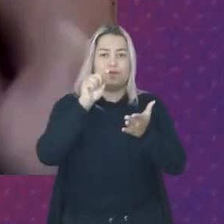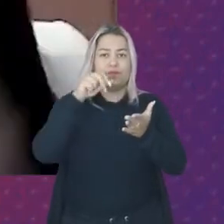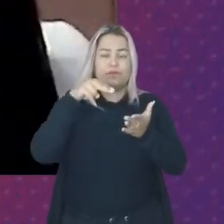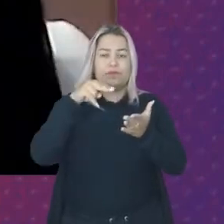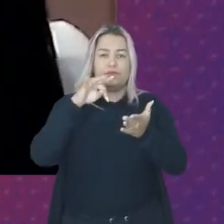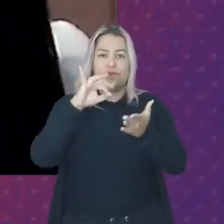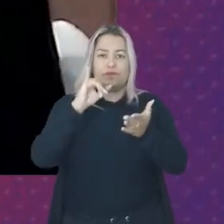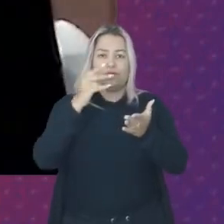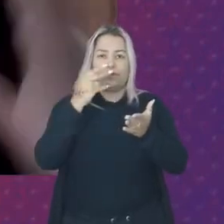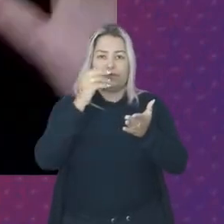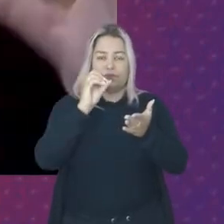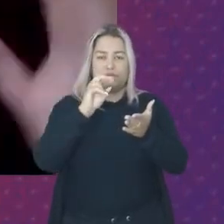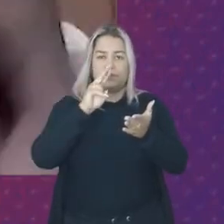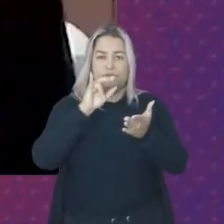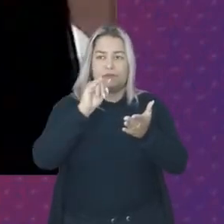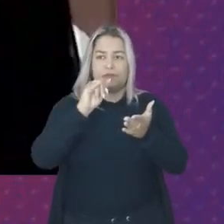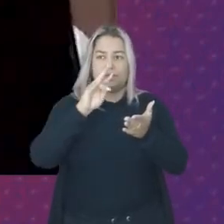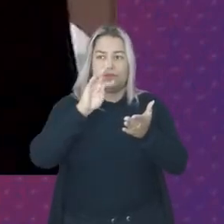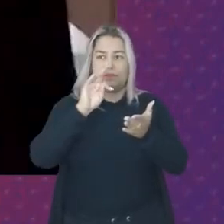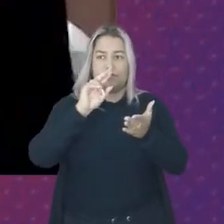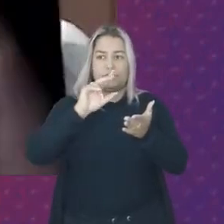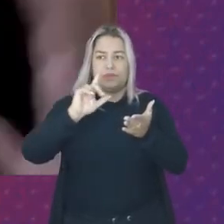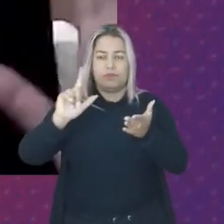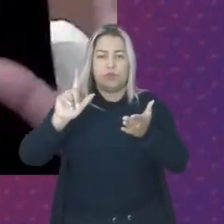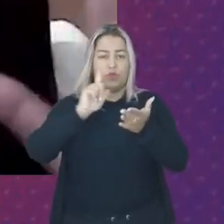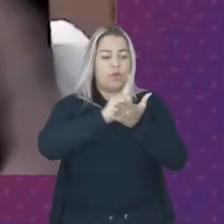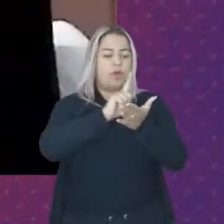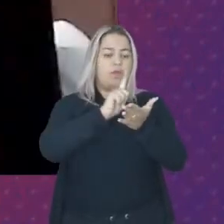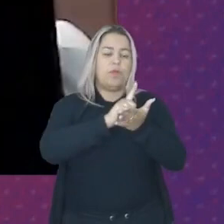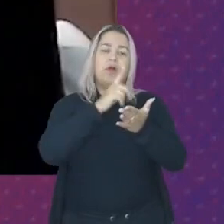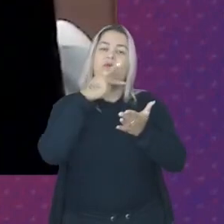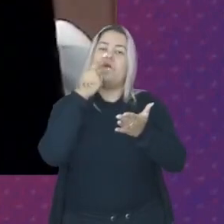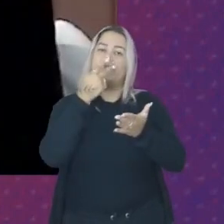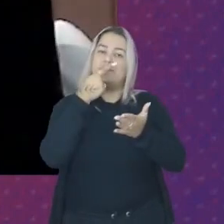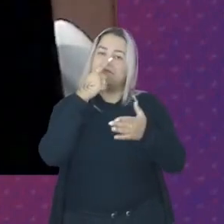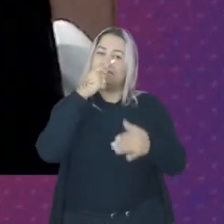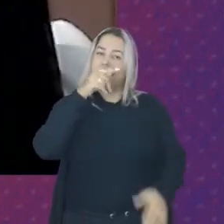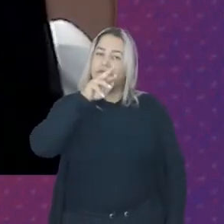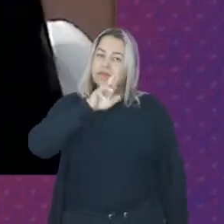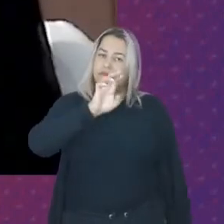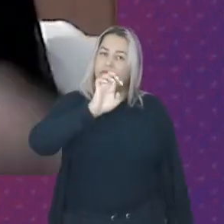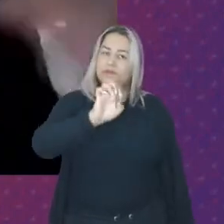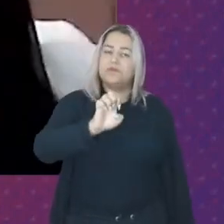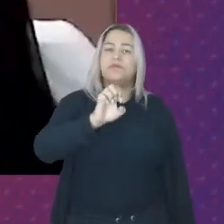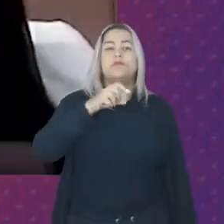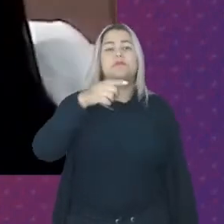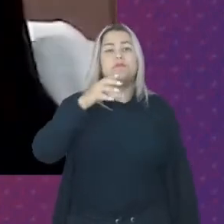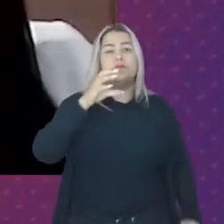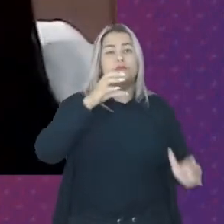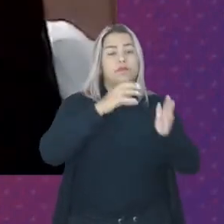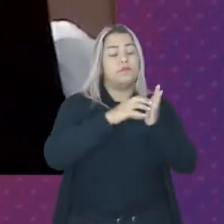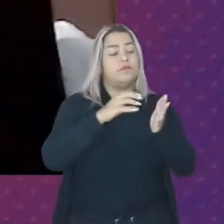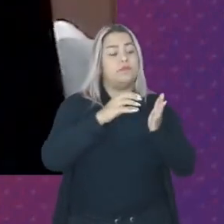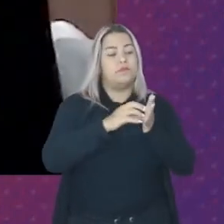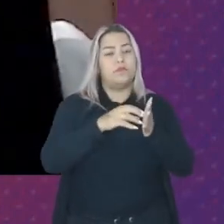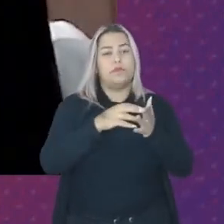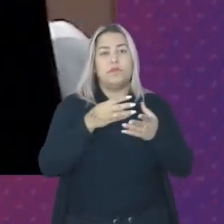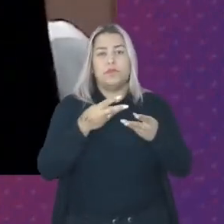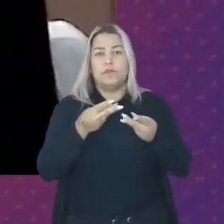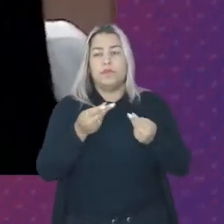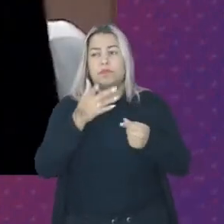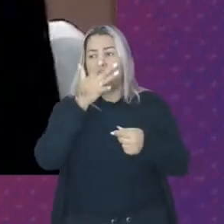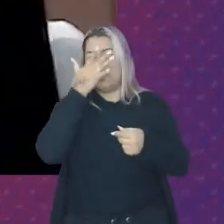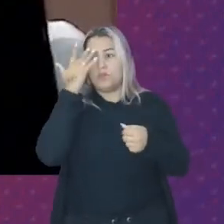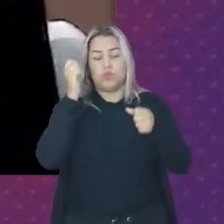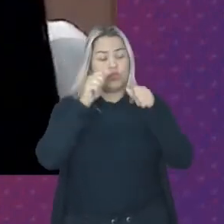Tem muita gente que ainda faz, né, aquele santinho virtual, dizendo que vai ser pré-candidato, e tem muita gente que começa a espalhar